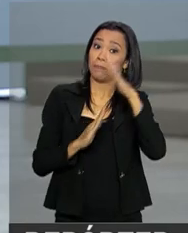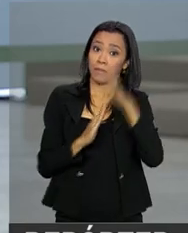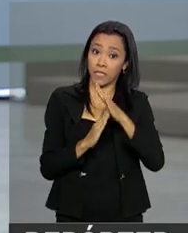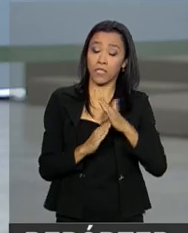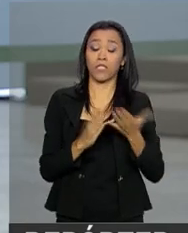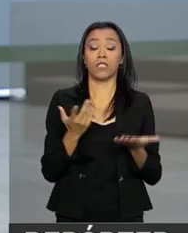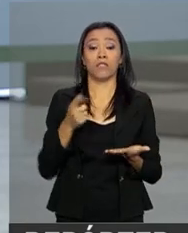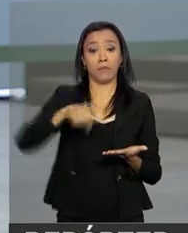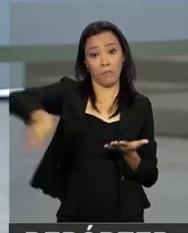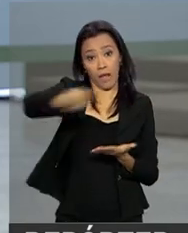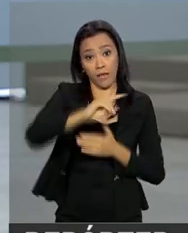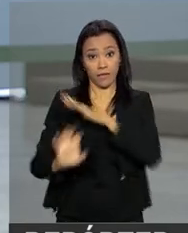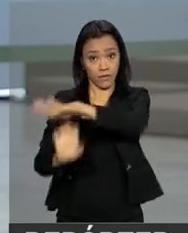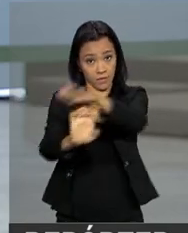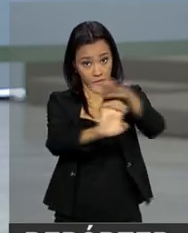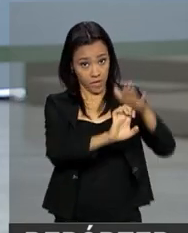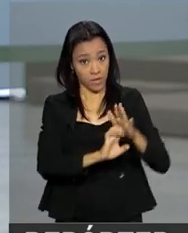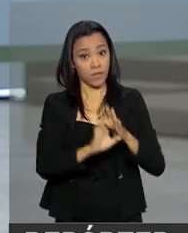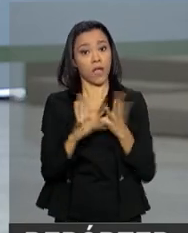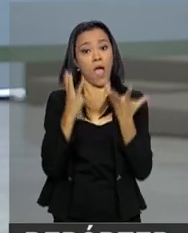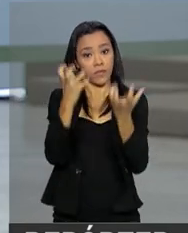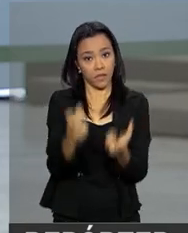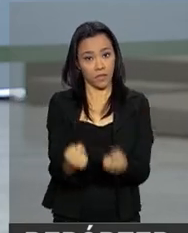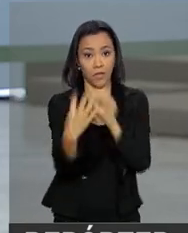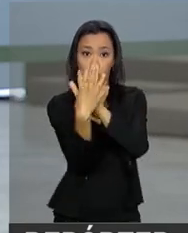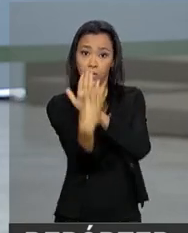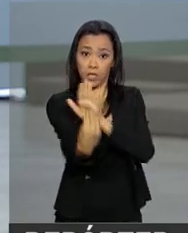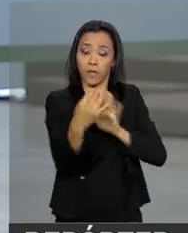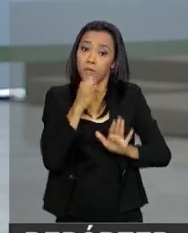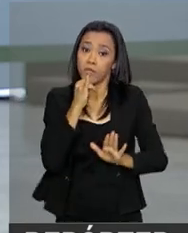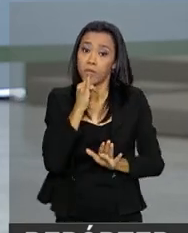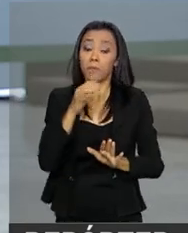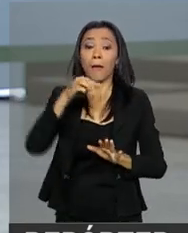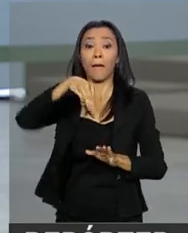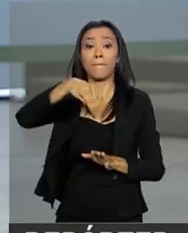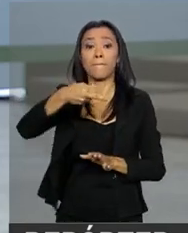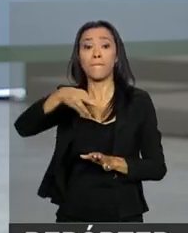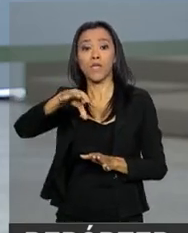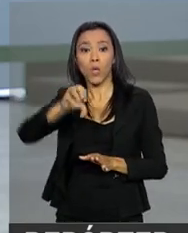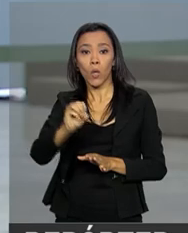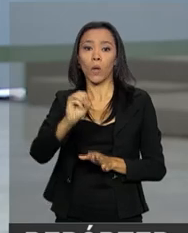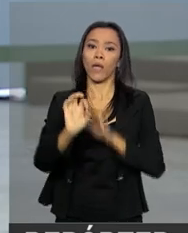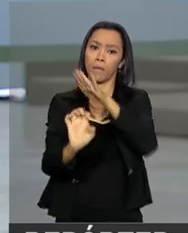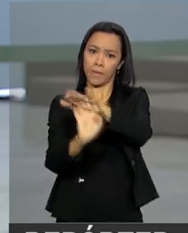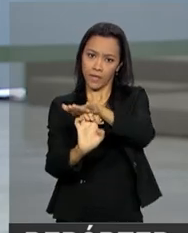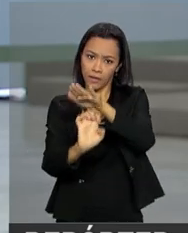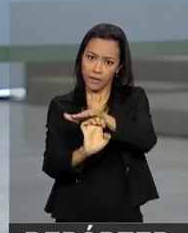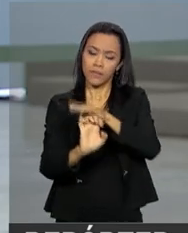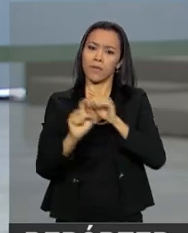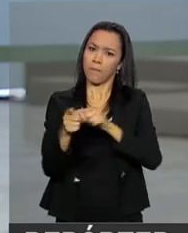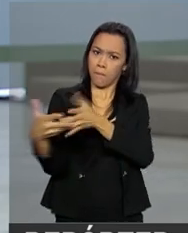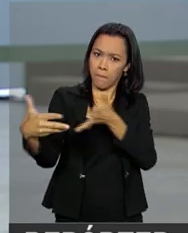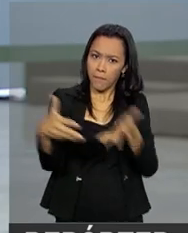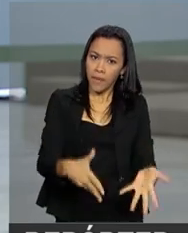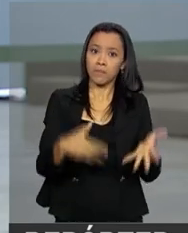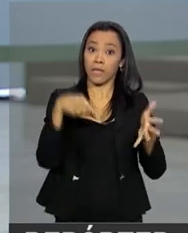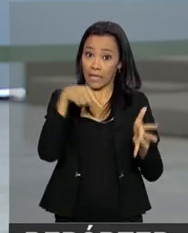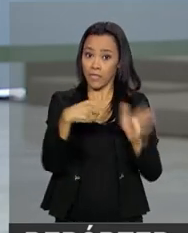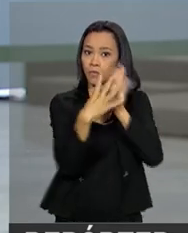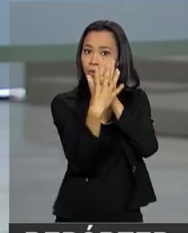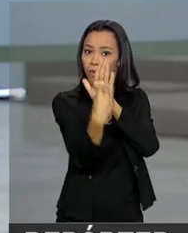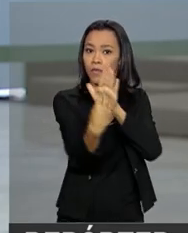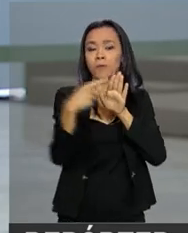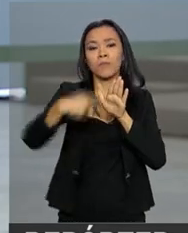para essas empresas integrarem o Super Simples. Por exemplo, para a microempresa, para ela fazer parte do Super Simples atualmente, ela tem que